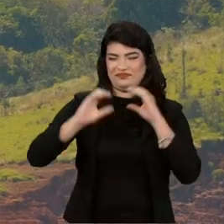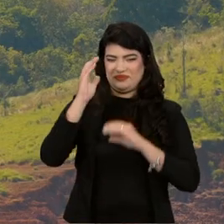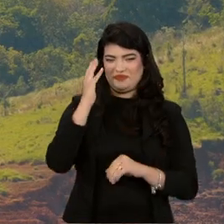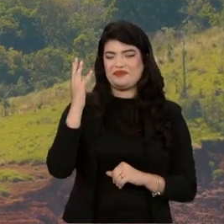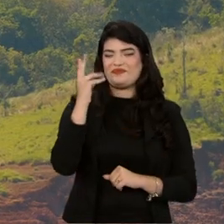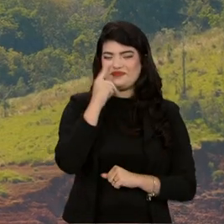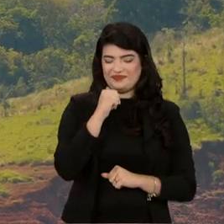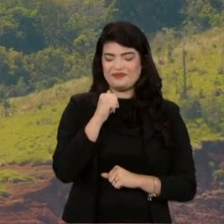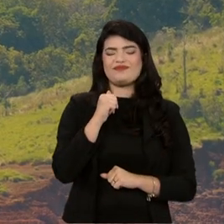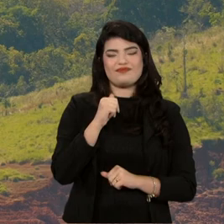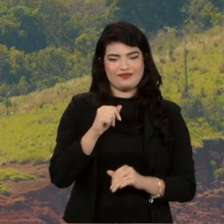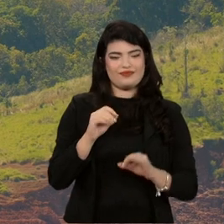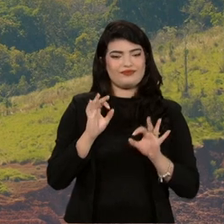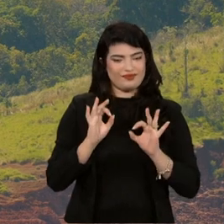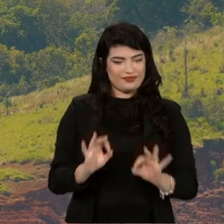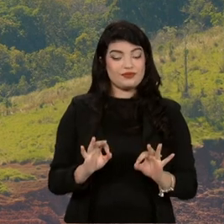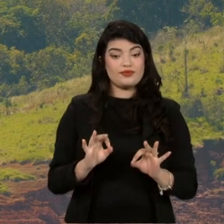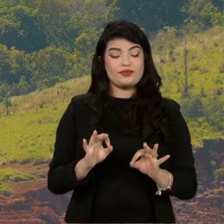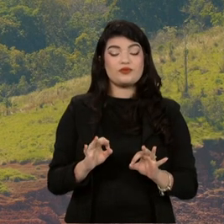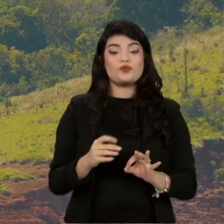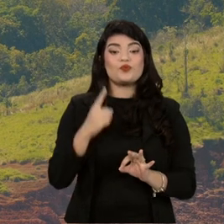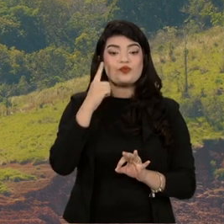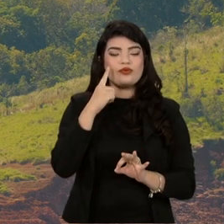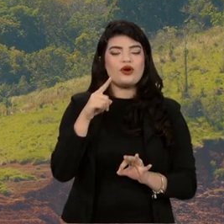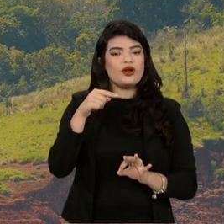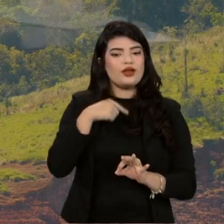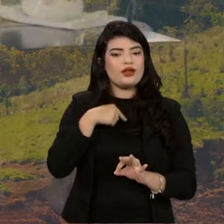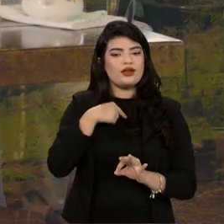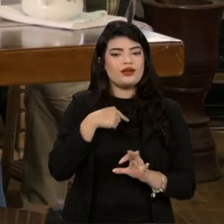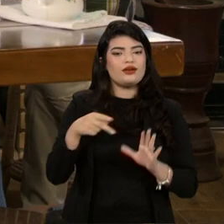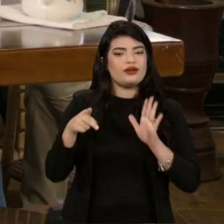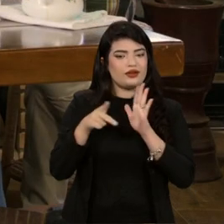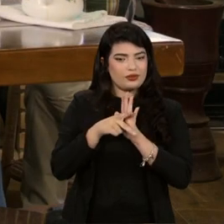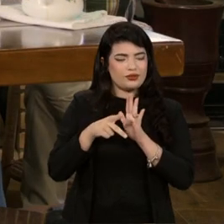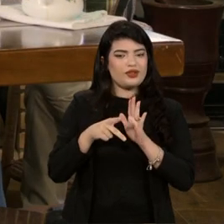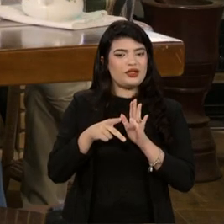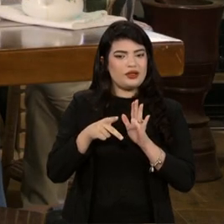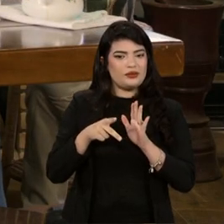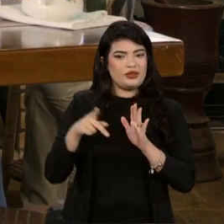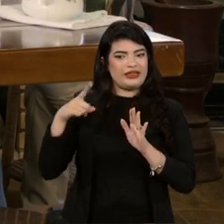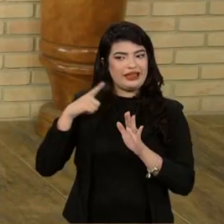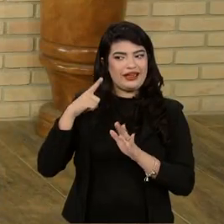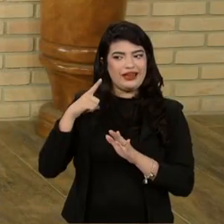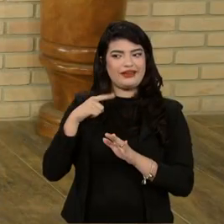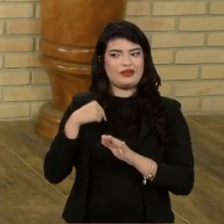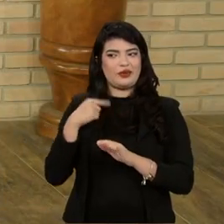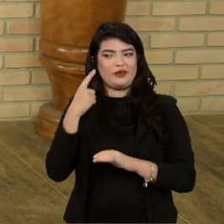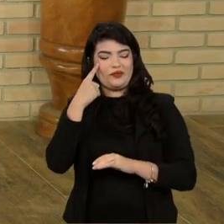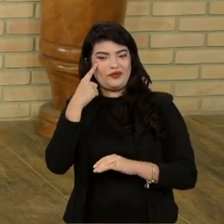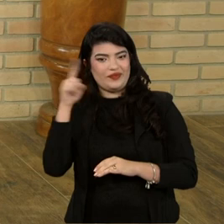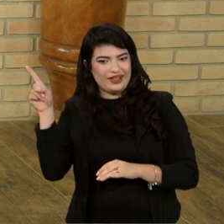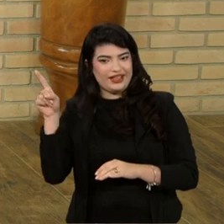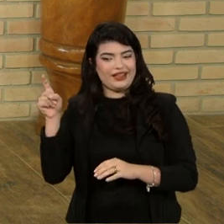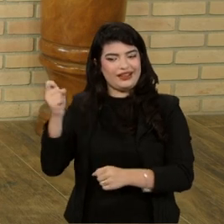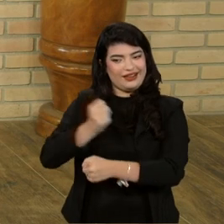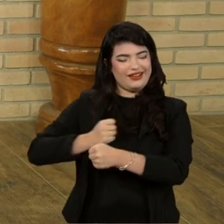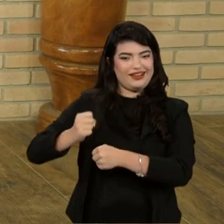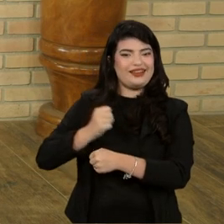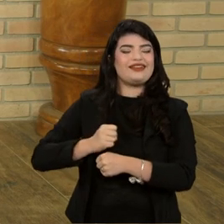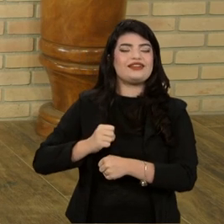bonita. Gente, eu vou... Ó, que eu tô ali nos meus treinamentos ali. É. Que a coisa é nova. Eu tô